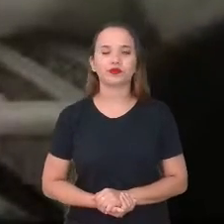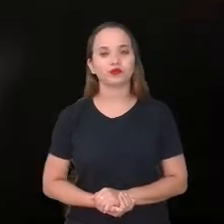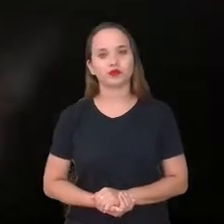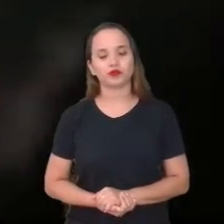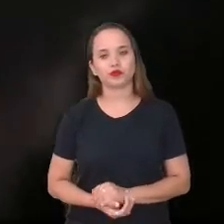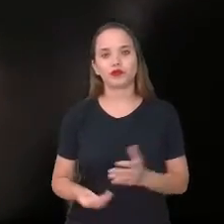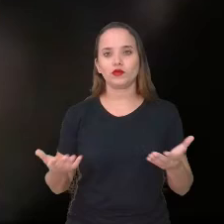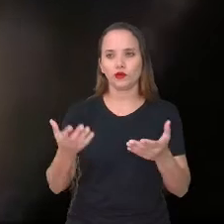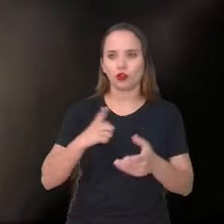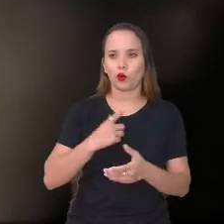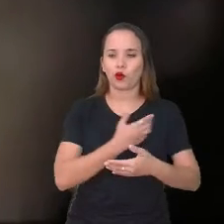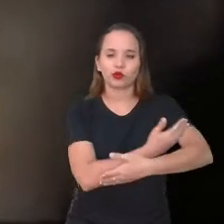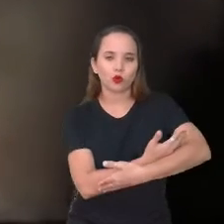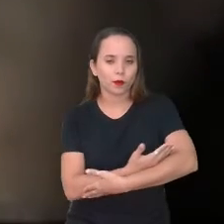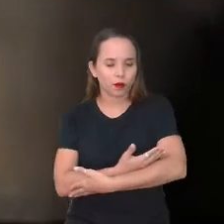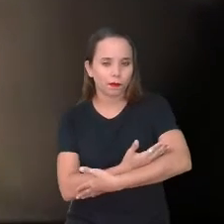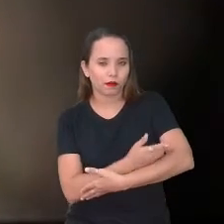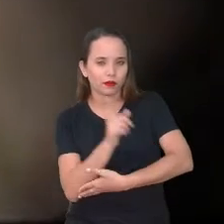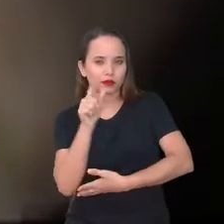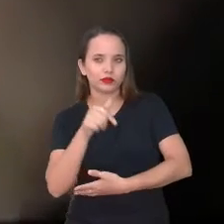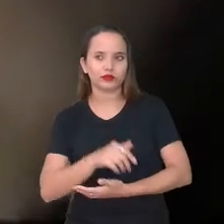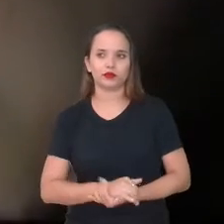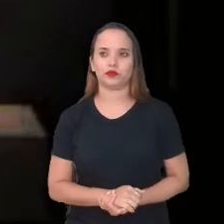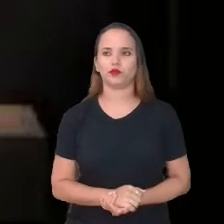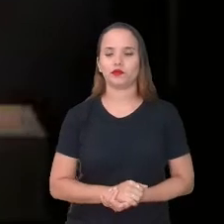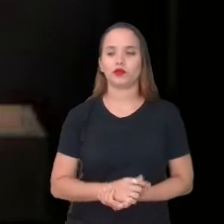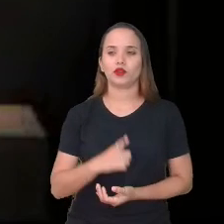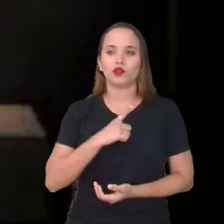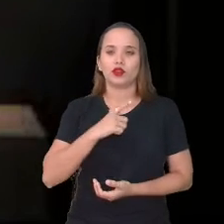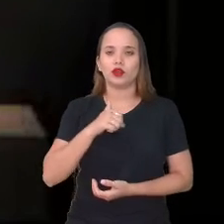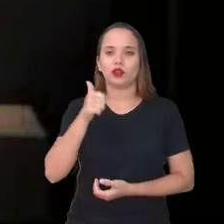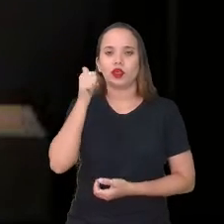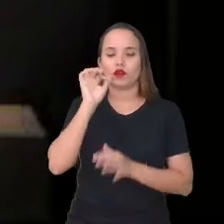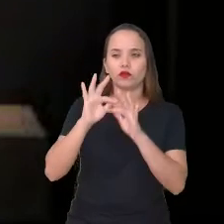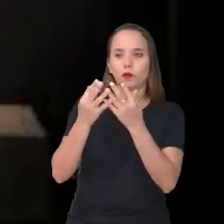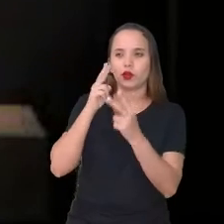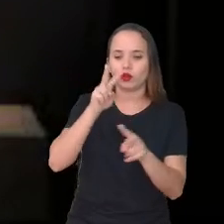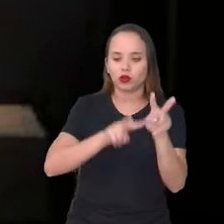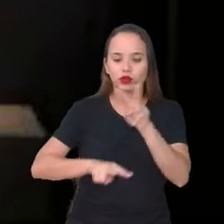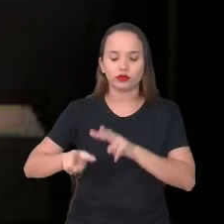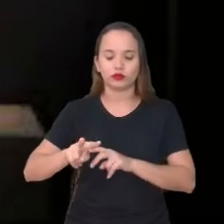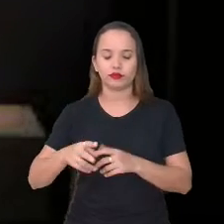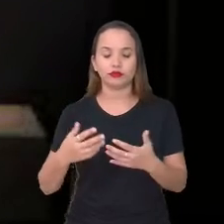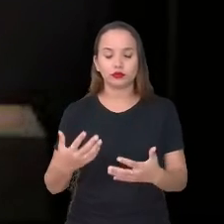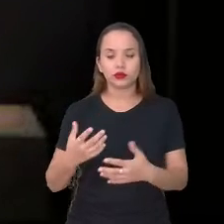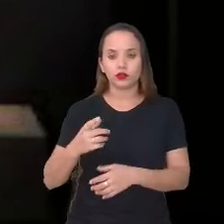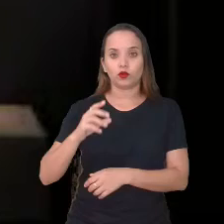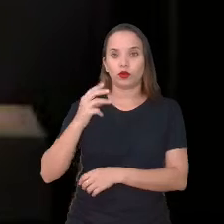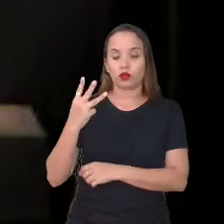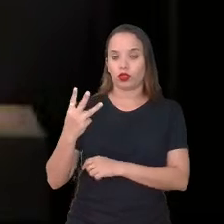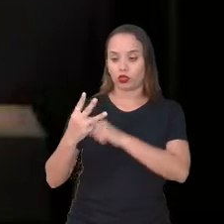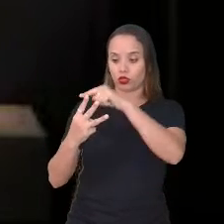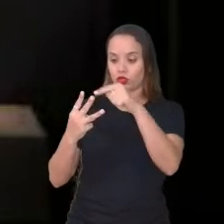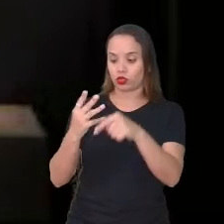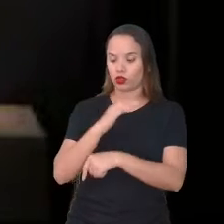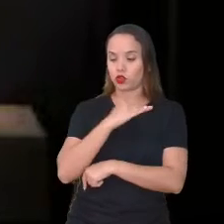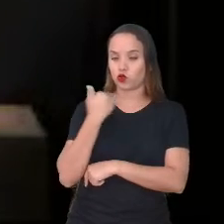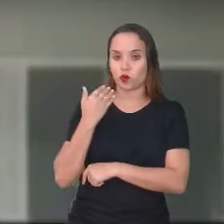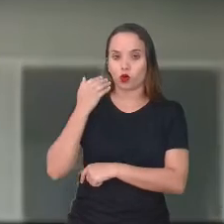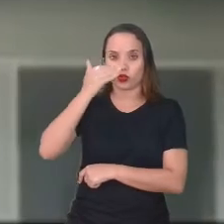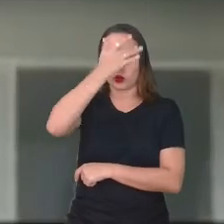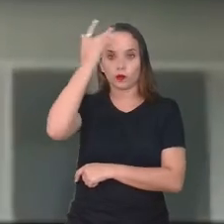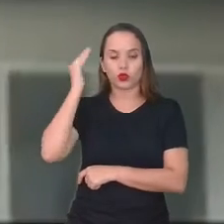Já está vendo um bebezinho, né? E estão os pais olhando essa criança. A cada 3 mortes de pessoas adultas, 2 são de